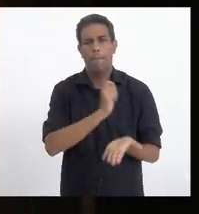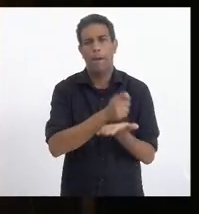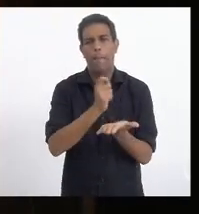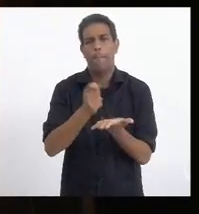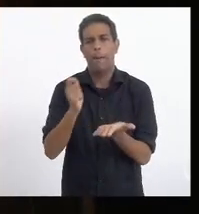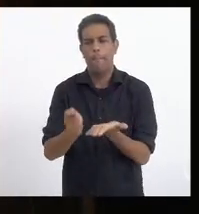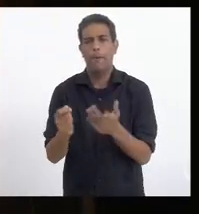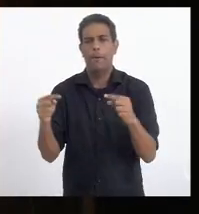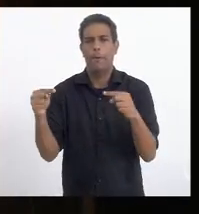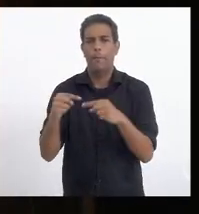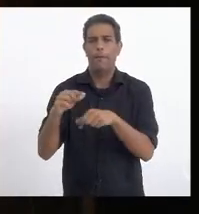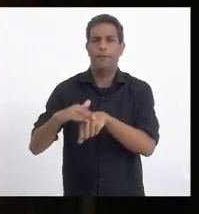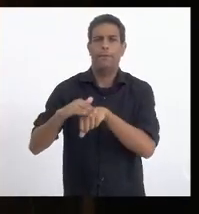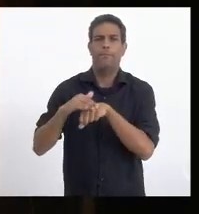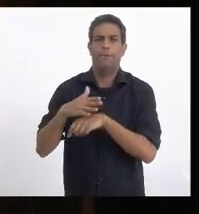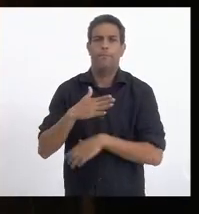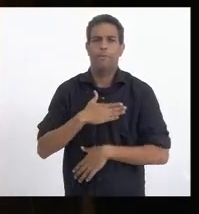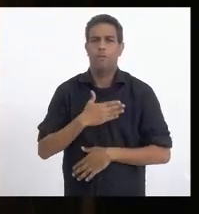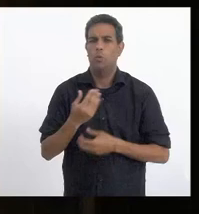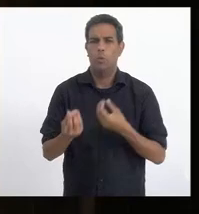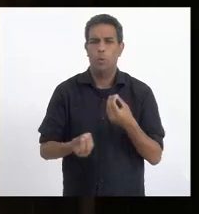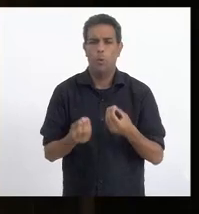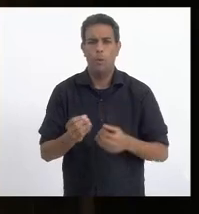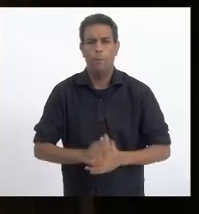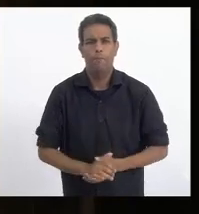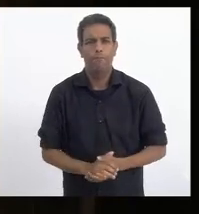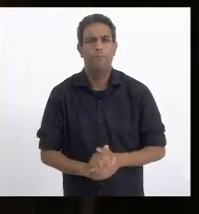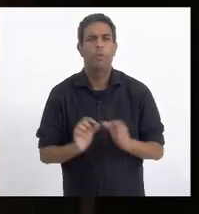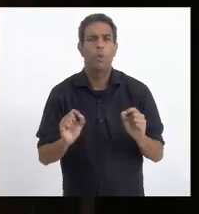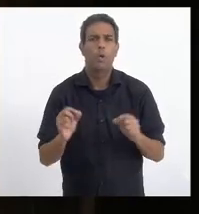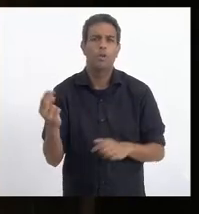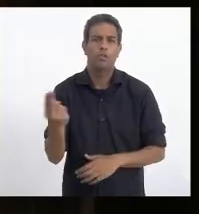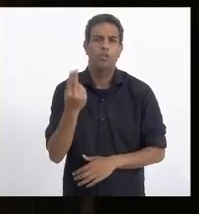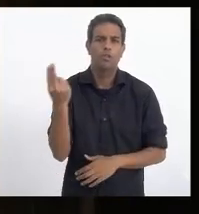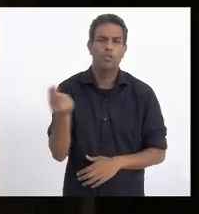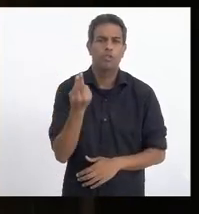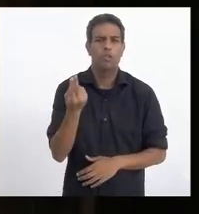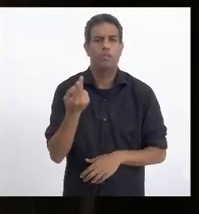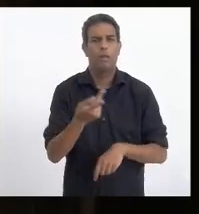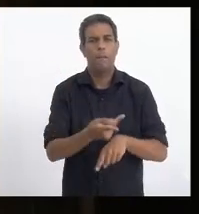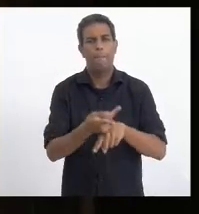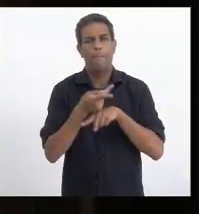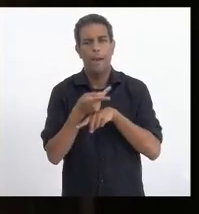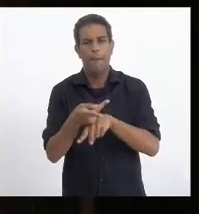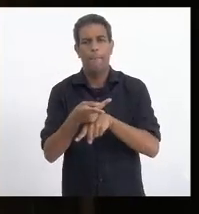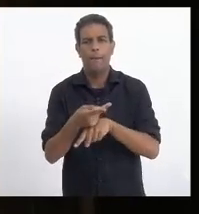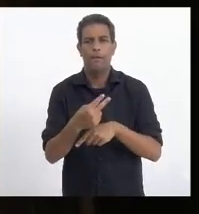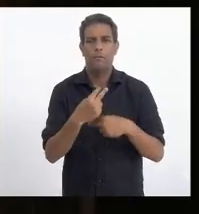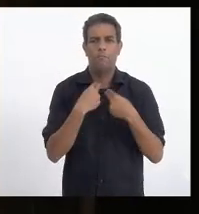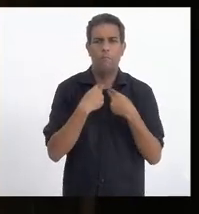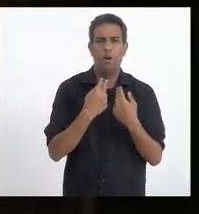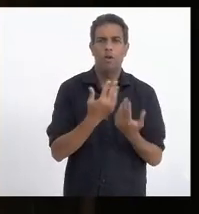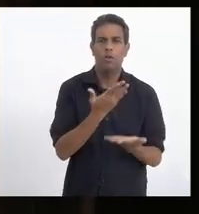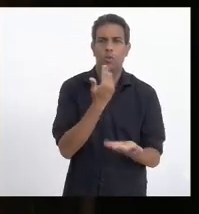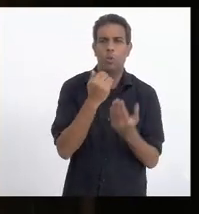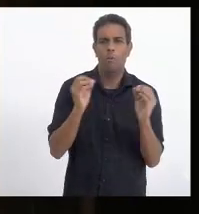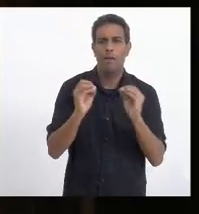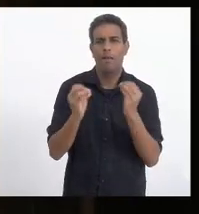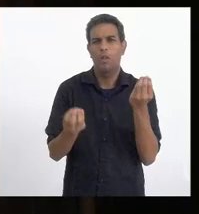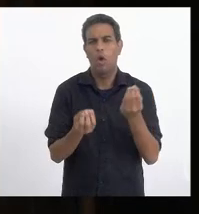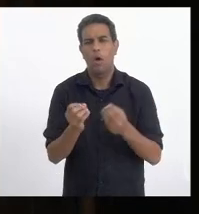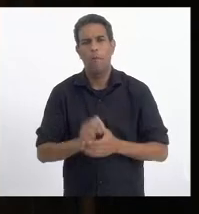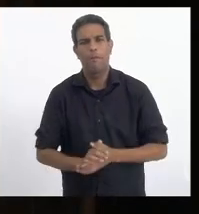pagamentos se ele falou para mim meu irmão de que a minha adianta minhas medalhas se eu não posso comer elas